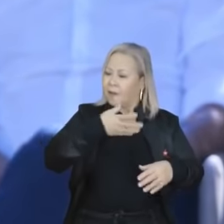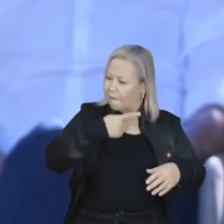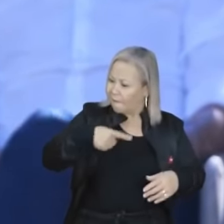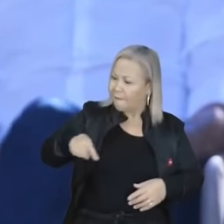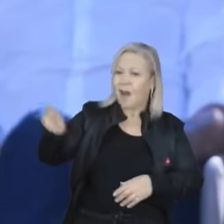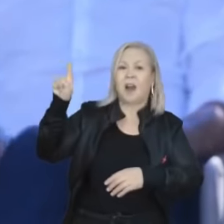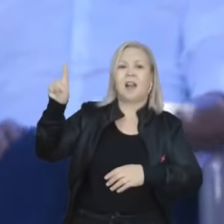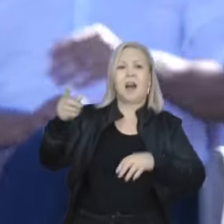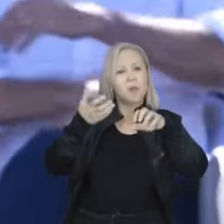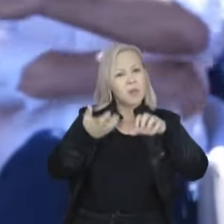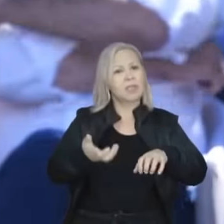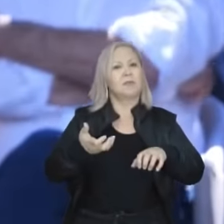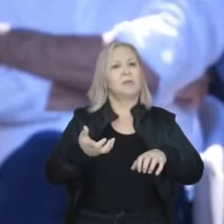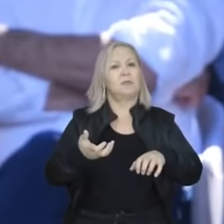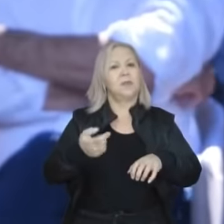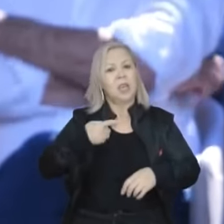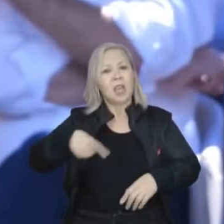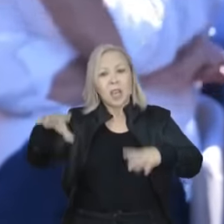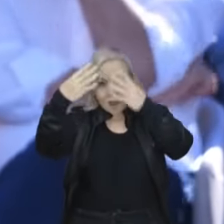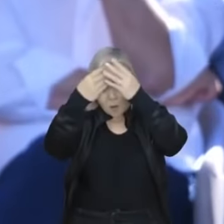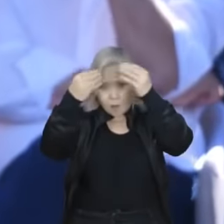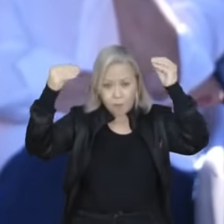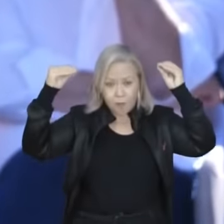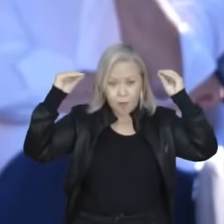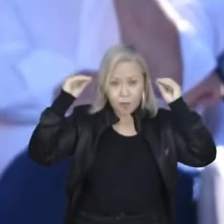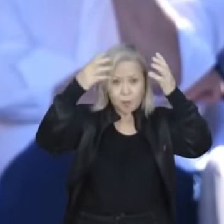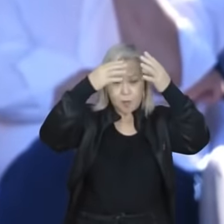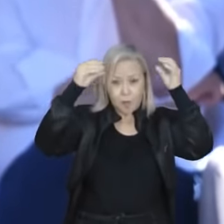dias, presta atenção,